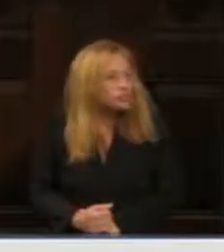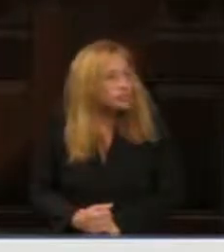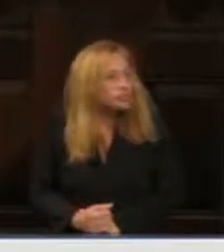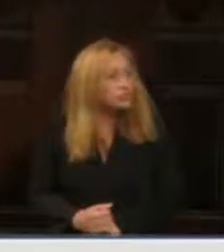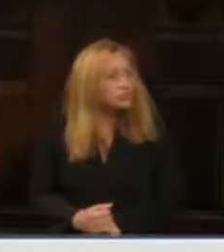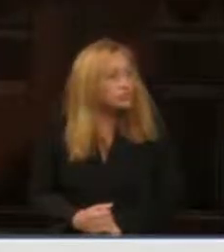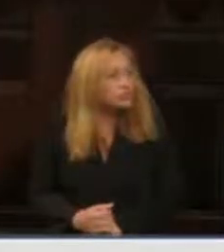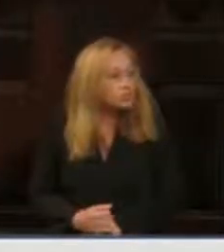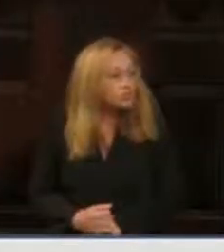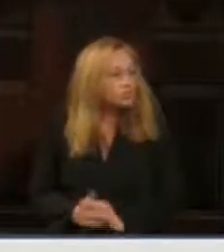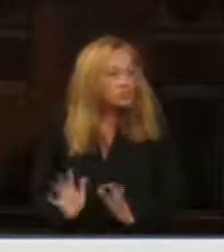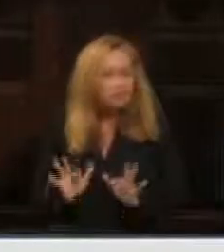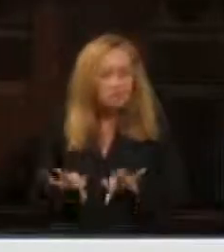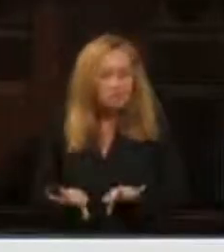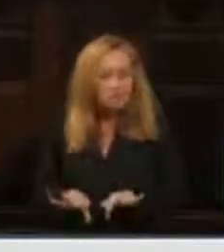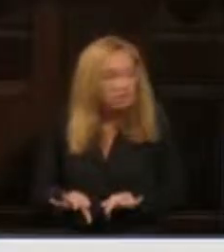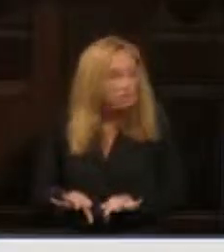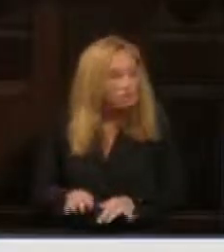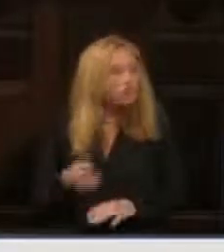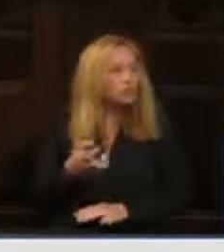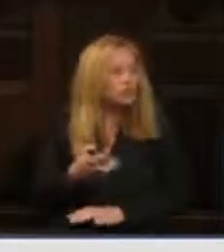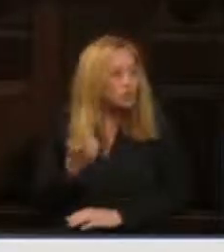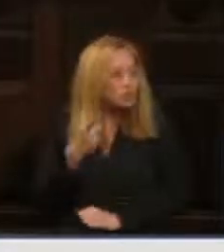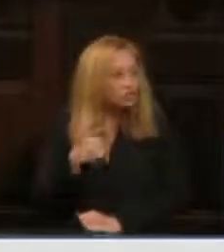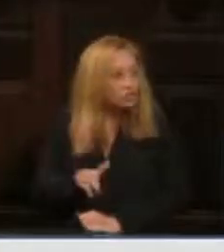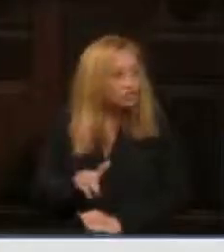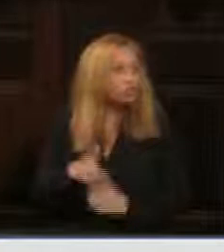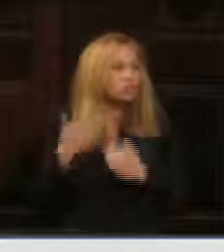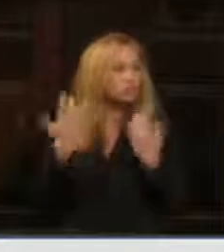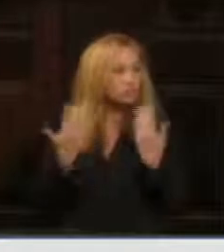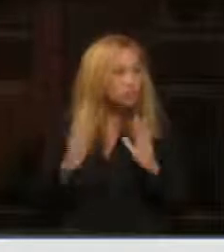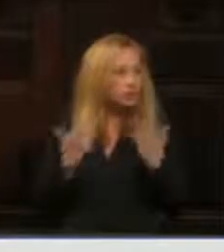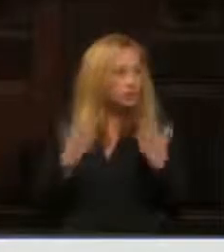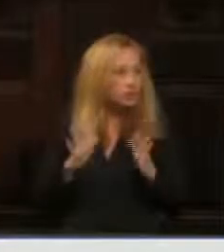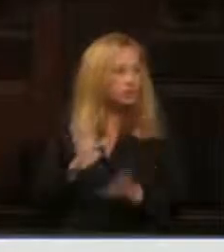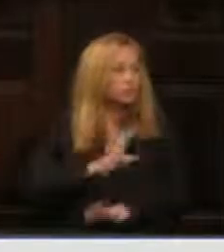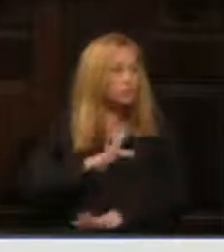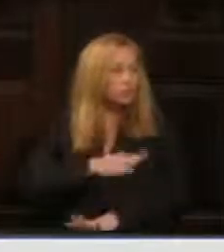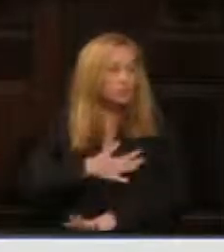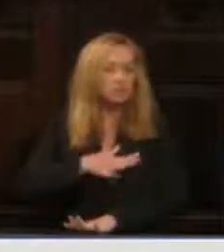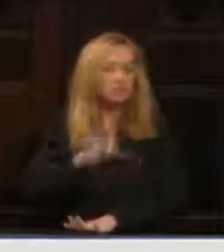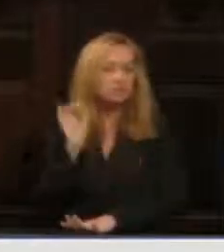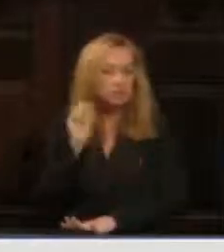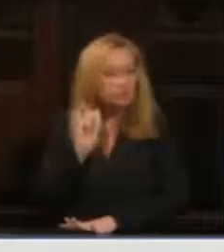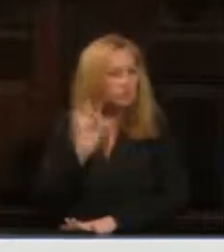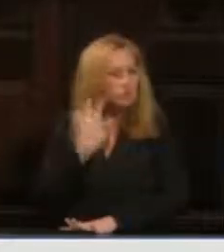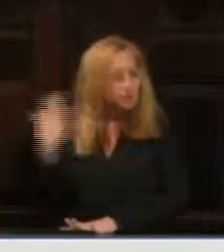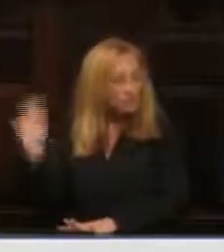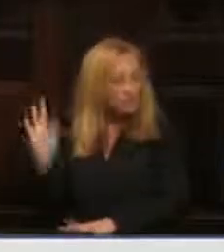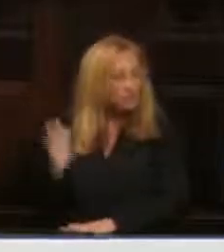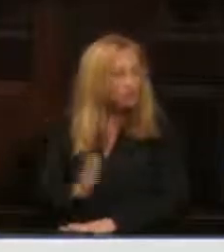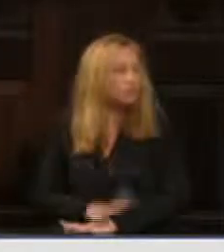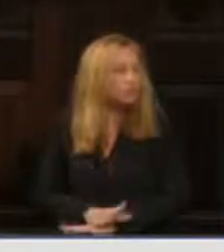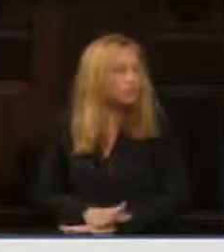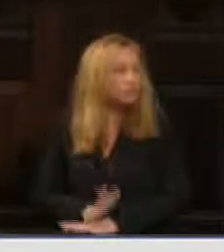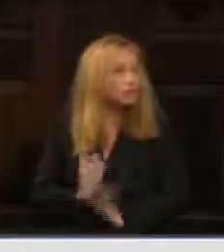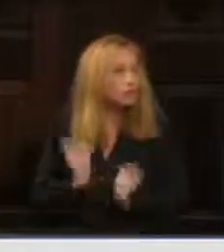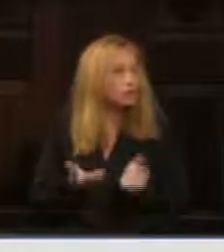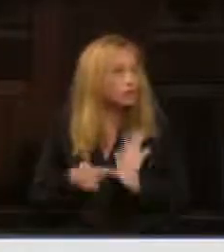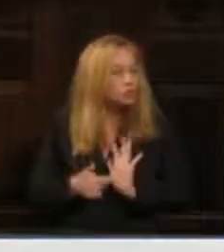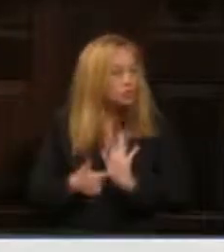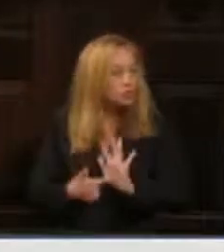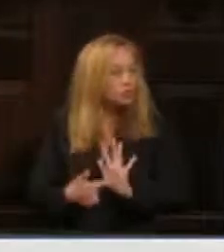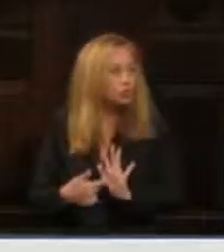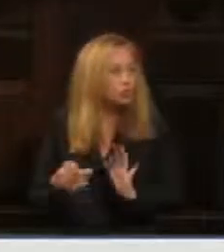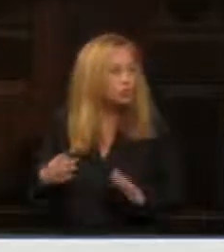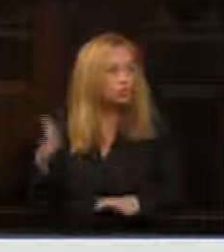E para terminar meu pronunciamento, eu queria mais uma vez parabenizar a Polícia Federal, que hoje deu mostras que o Brasil está